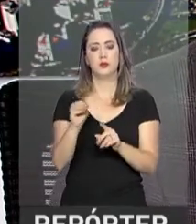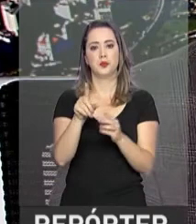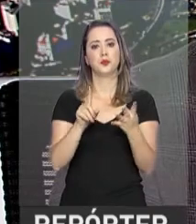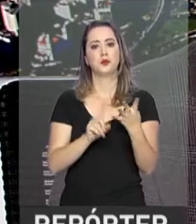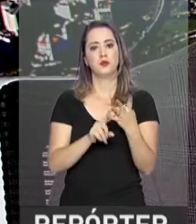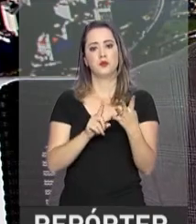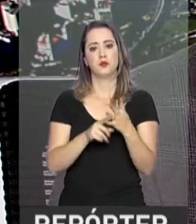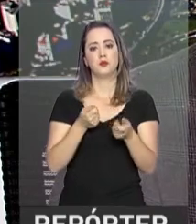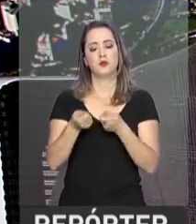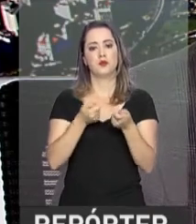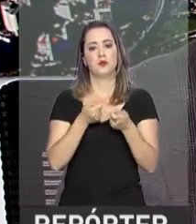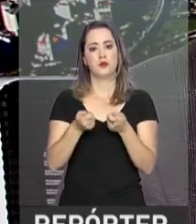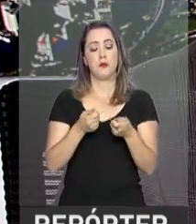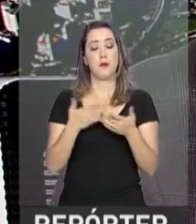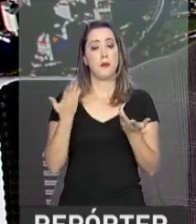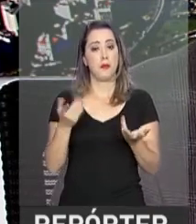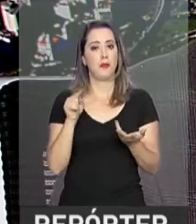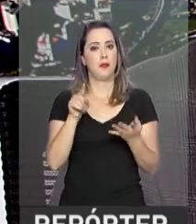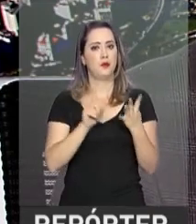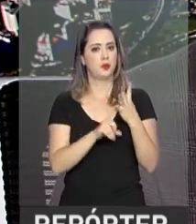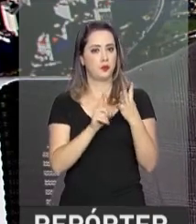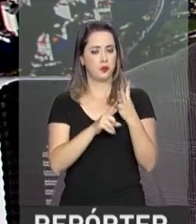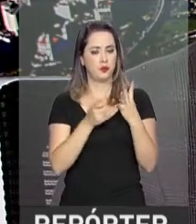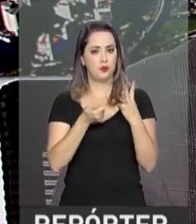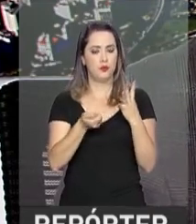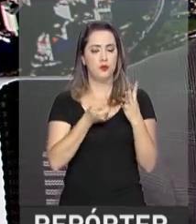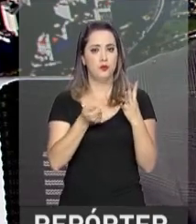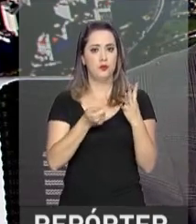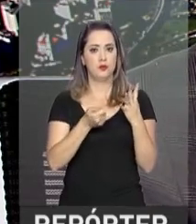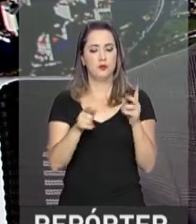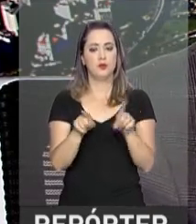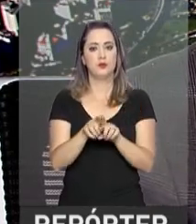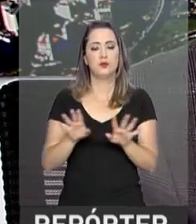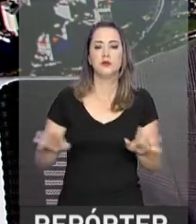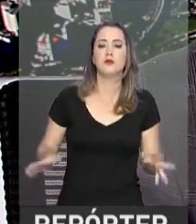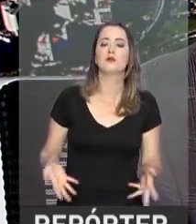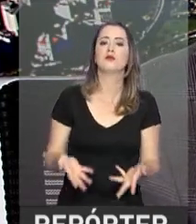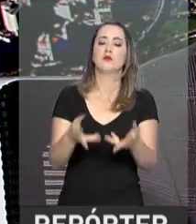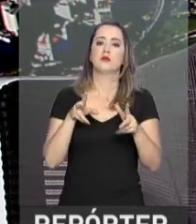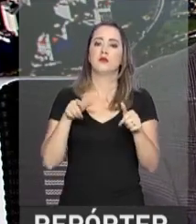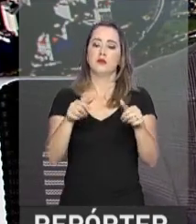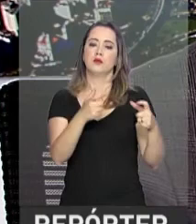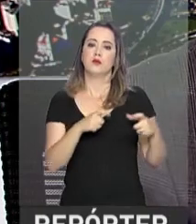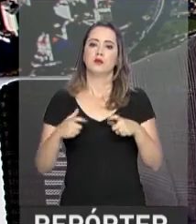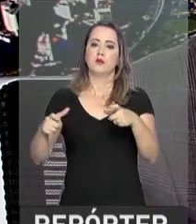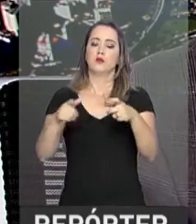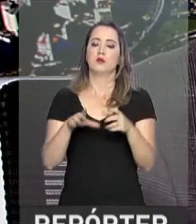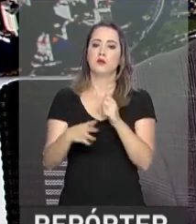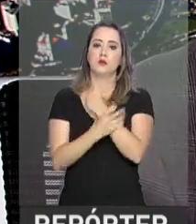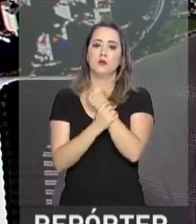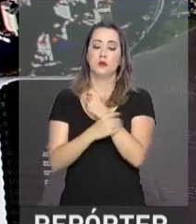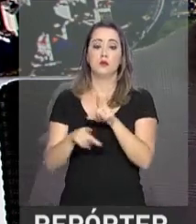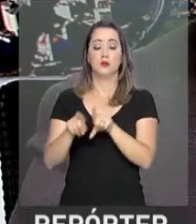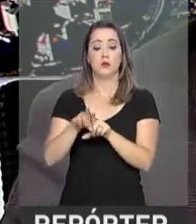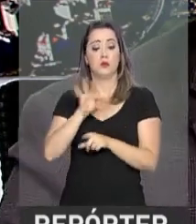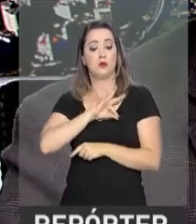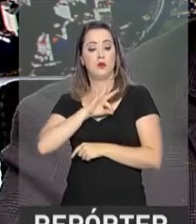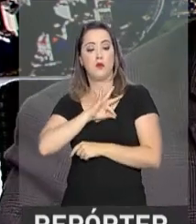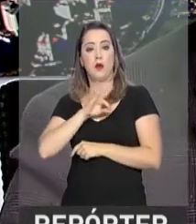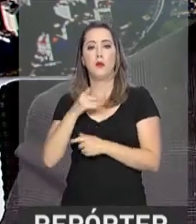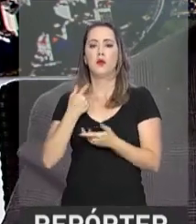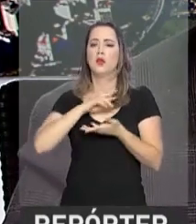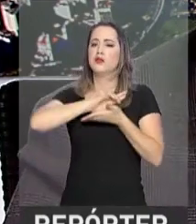comando e controle e este último eixo ele mobiliza todas as forças de segurança não só federais mas